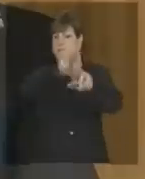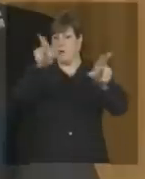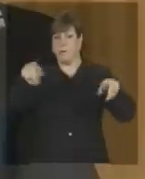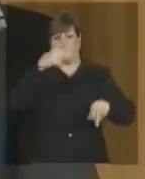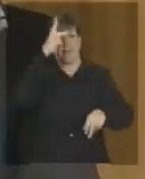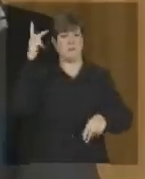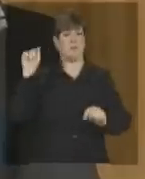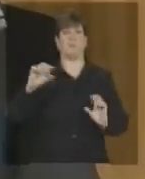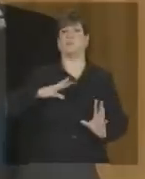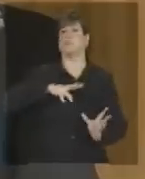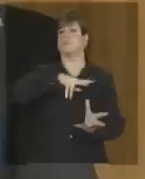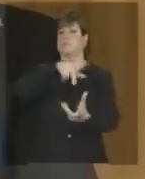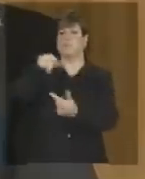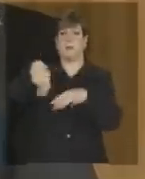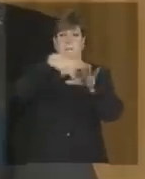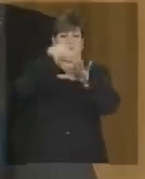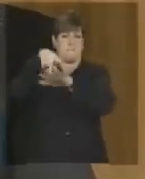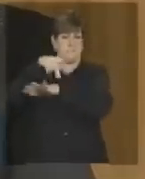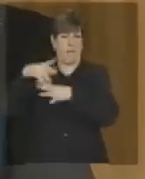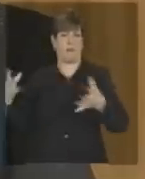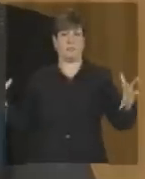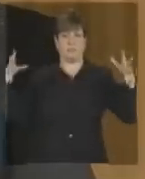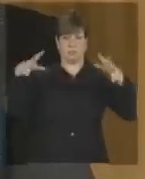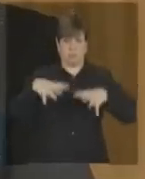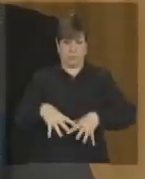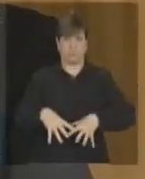de toda parte do mundo, bem como